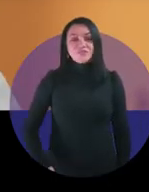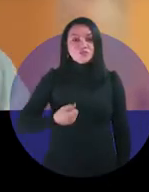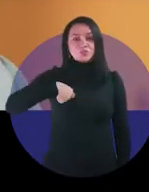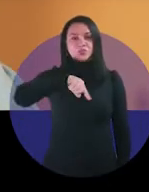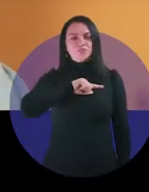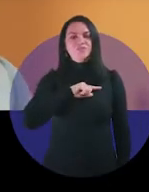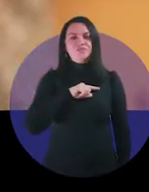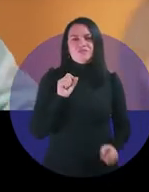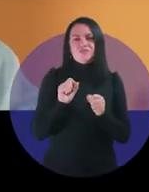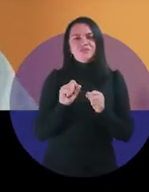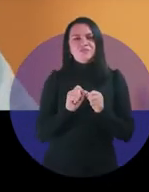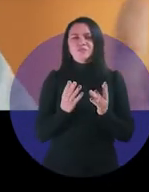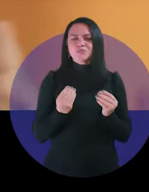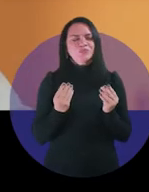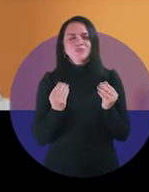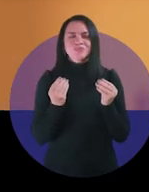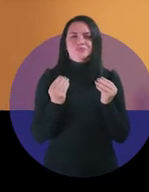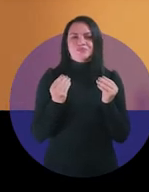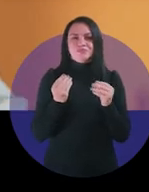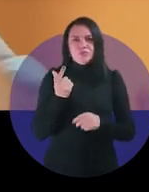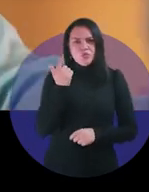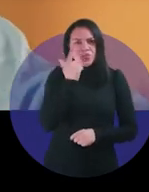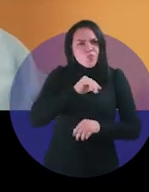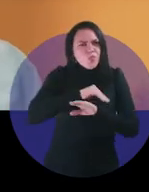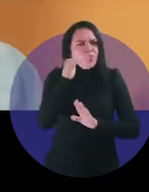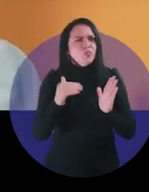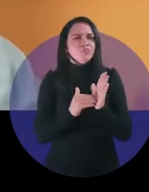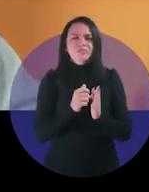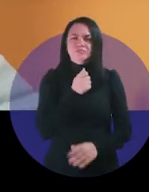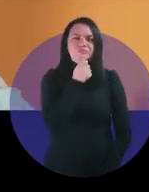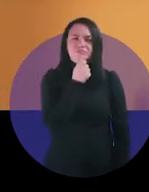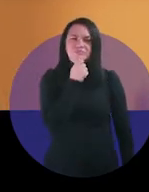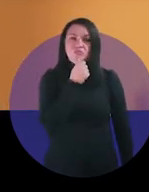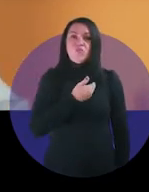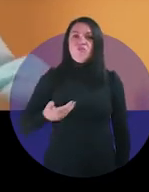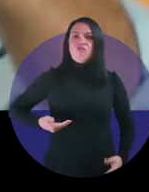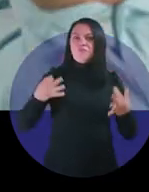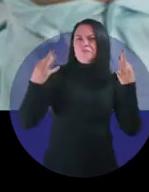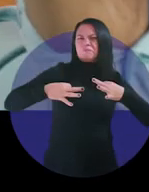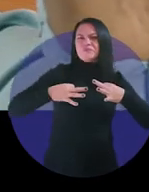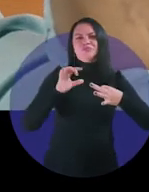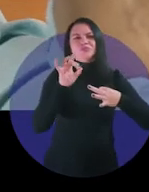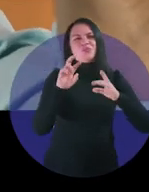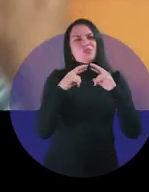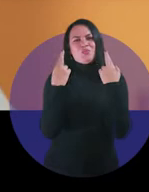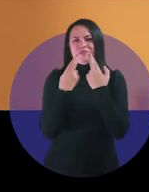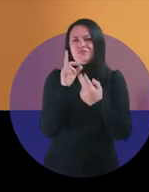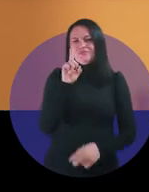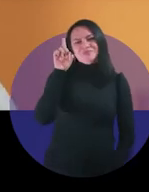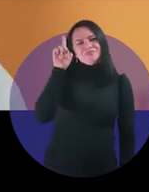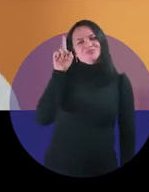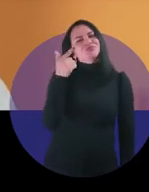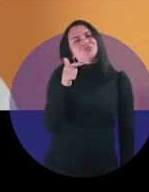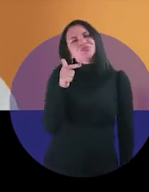Nós fizemos muito, não conseguimos fazer tudo. Governo perfeito só no reino de Deus.